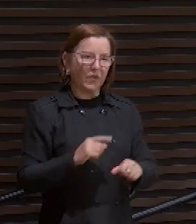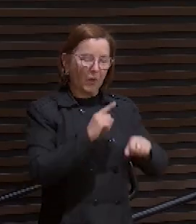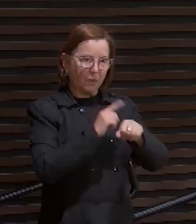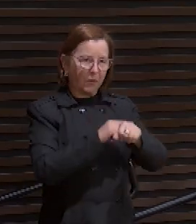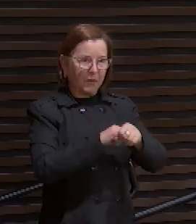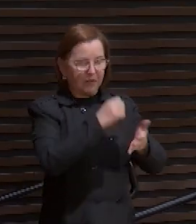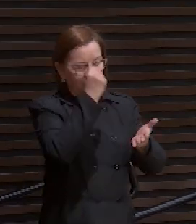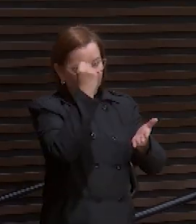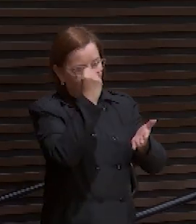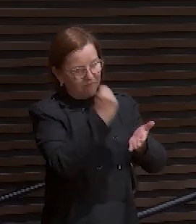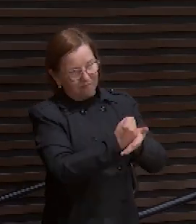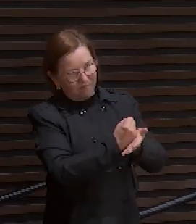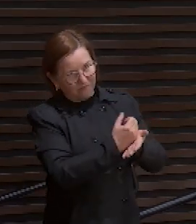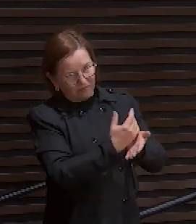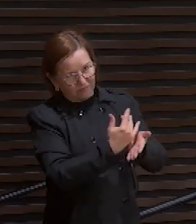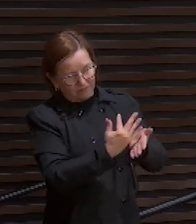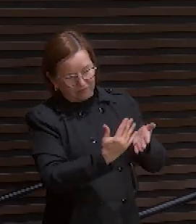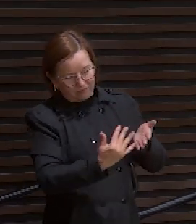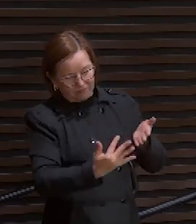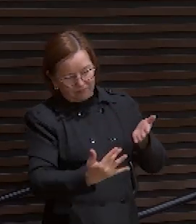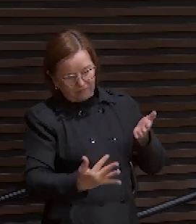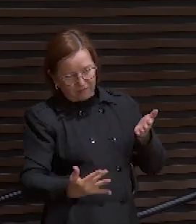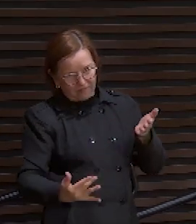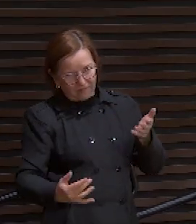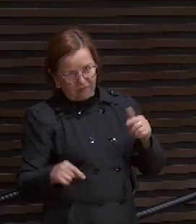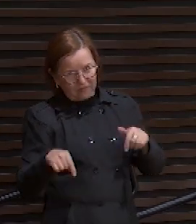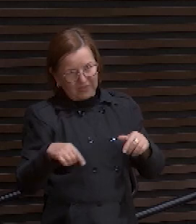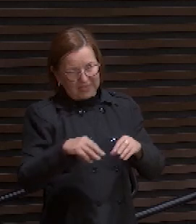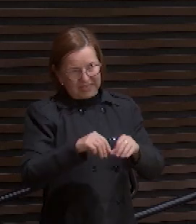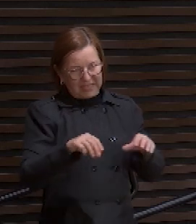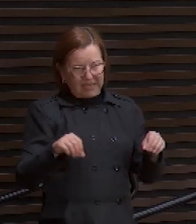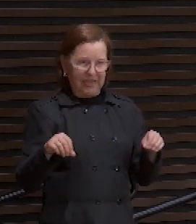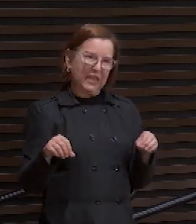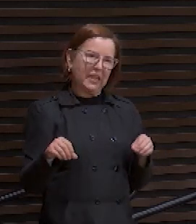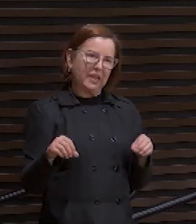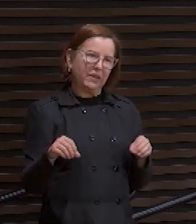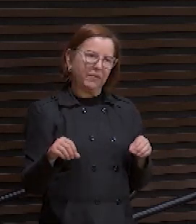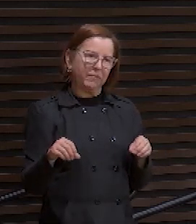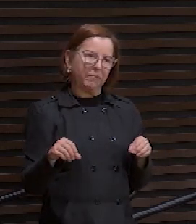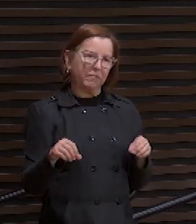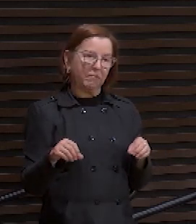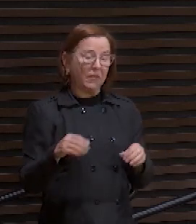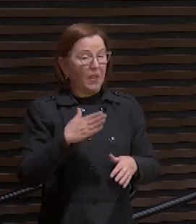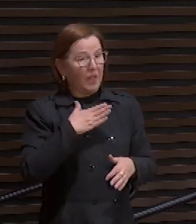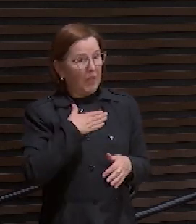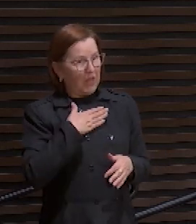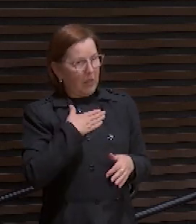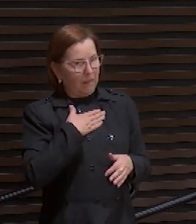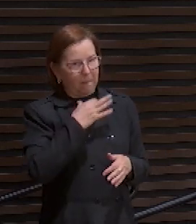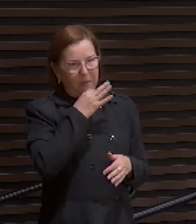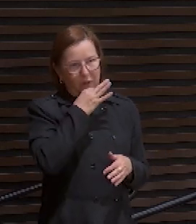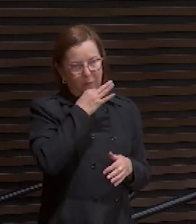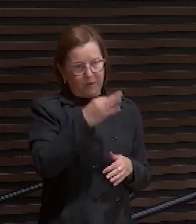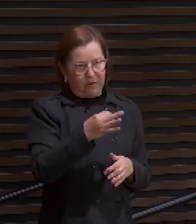dele caiu na terra. E na minha opinião,